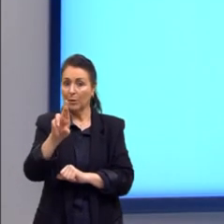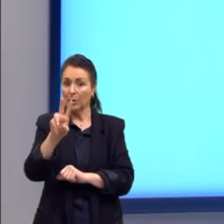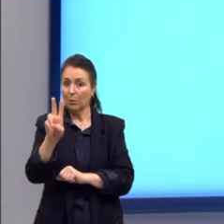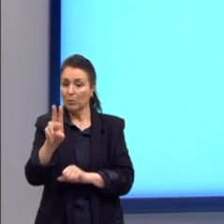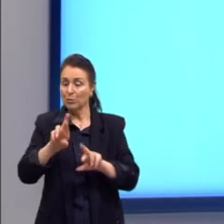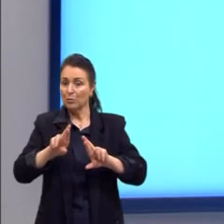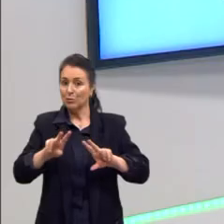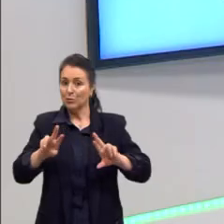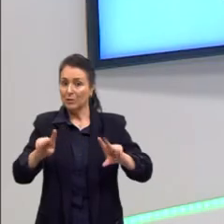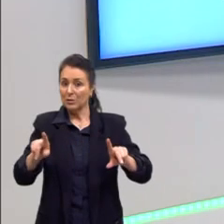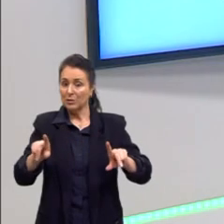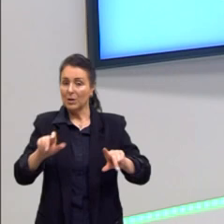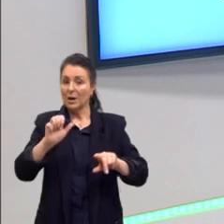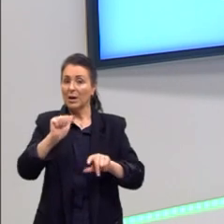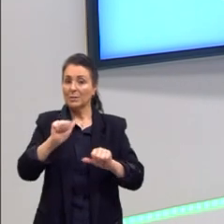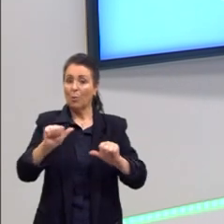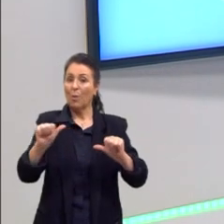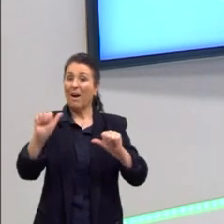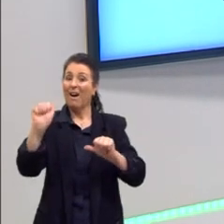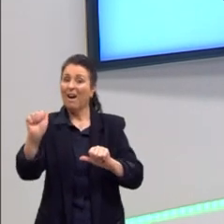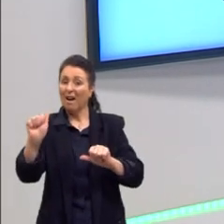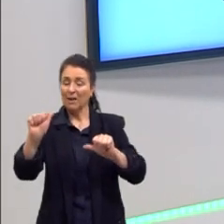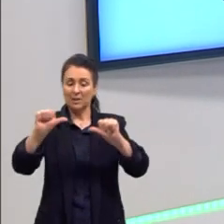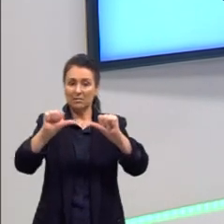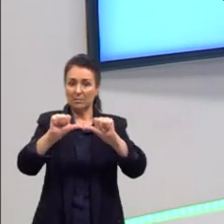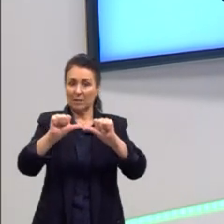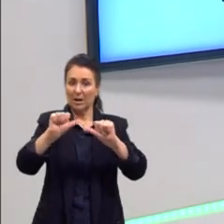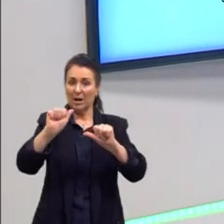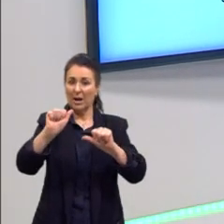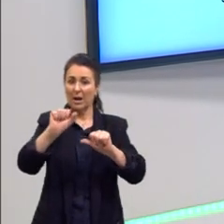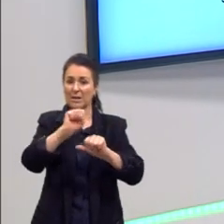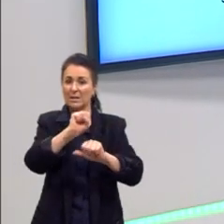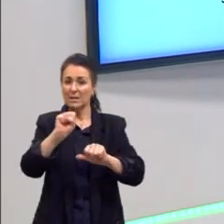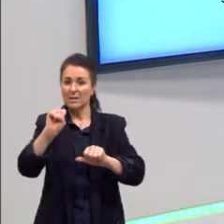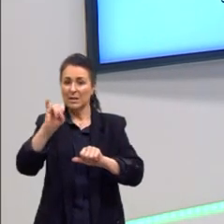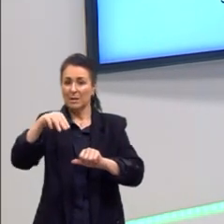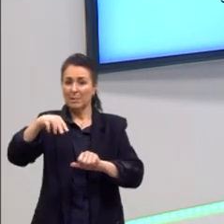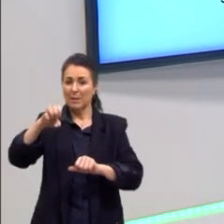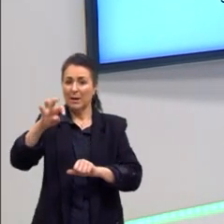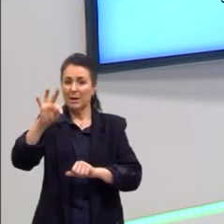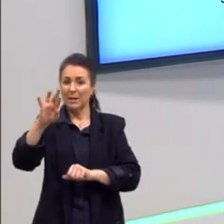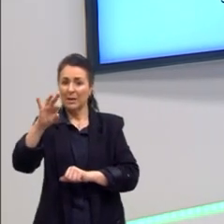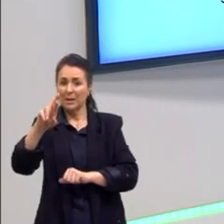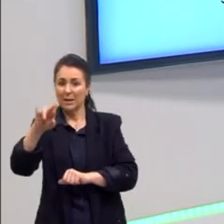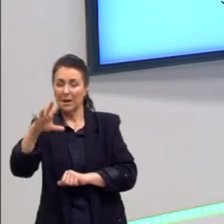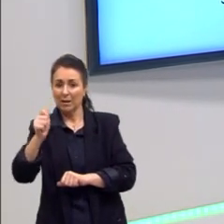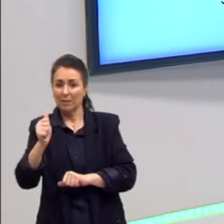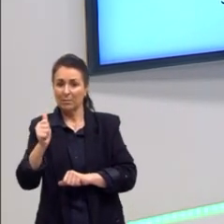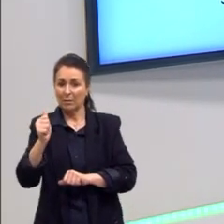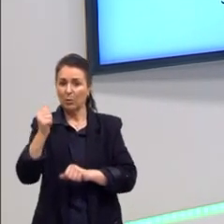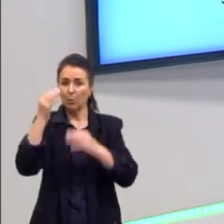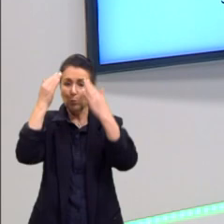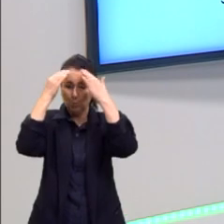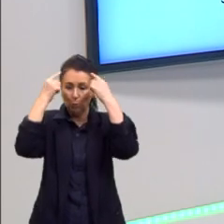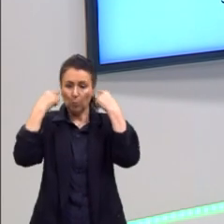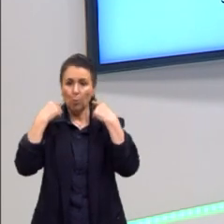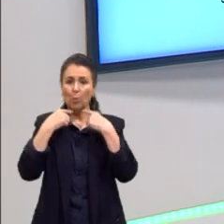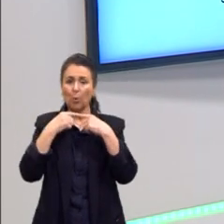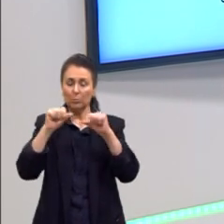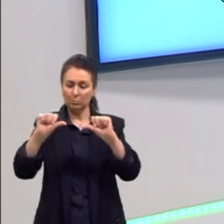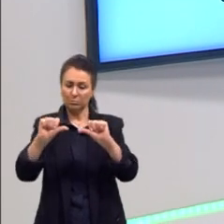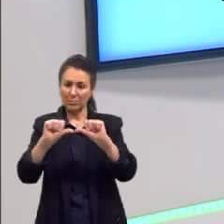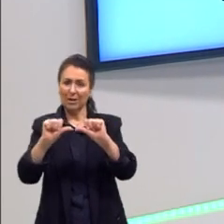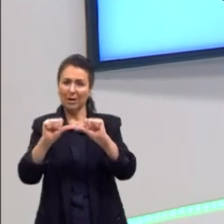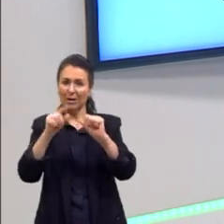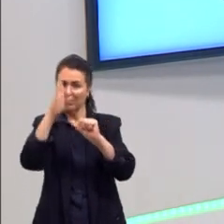diferentes elas são assimétricas faz em como a gente saber uma característica né um rosto simétrico aquele que os dois